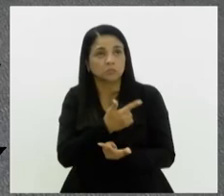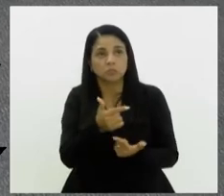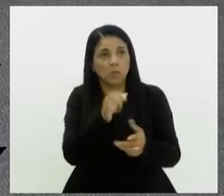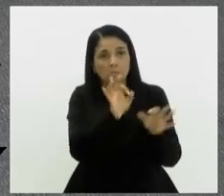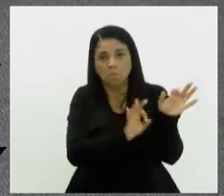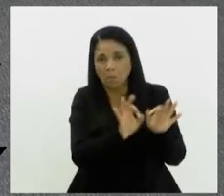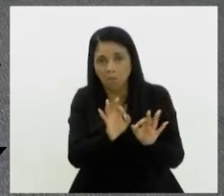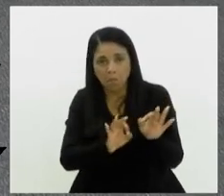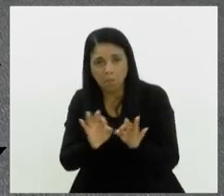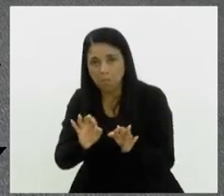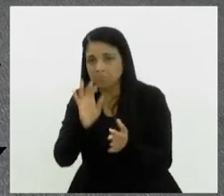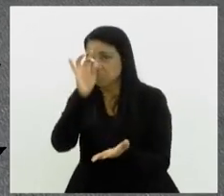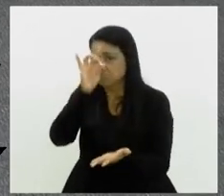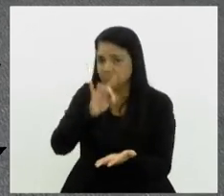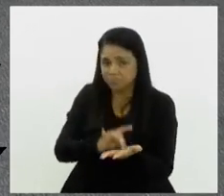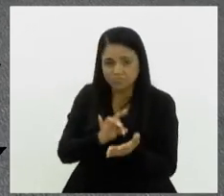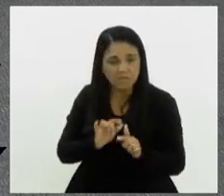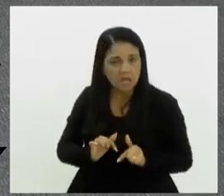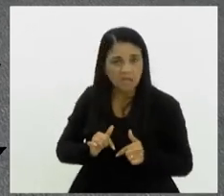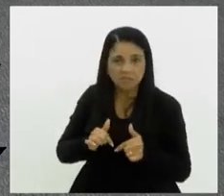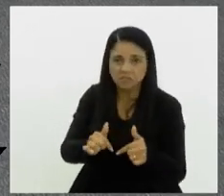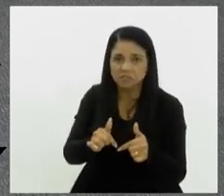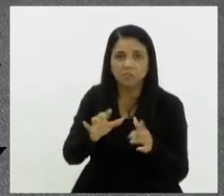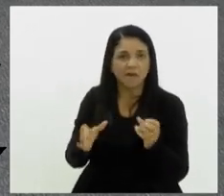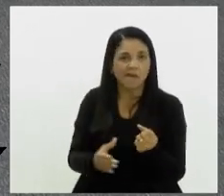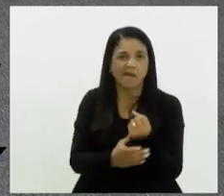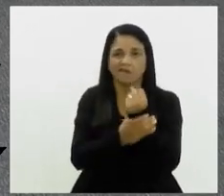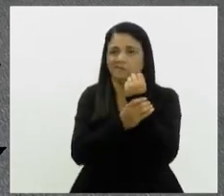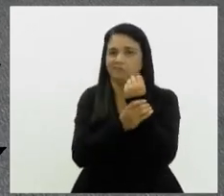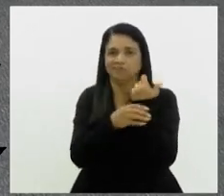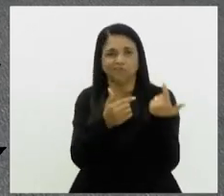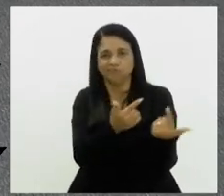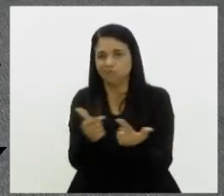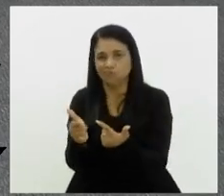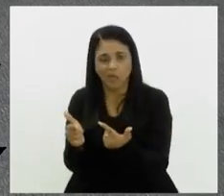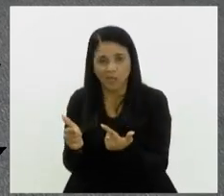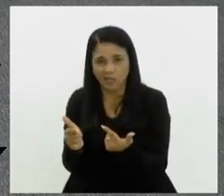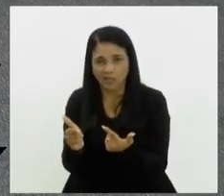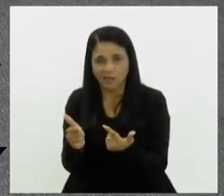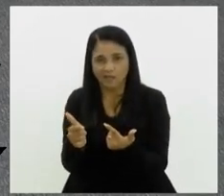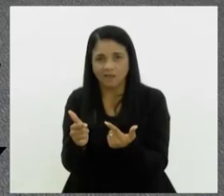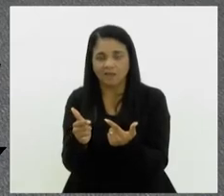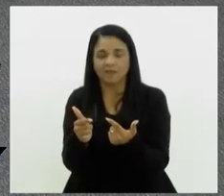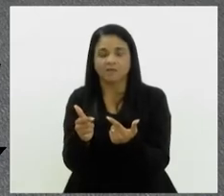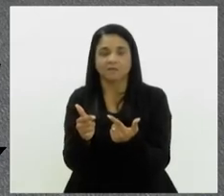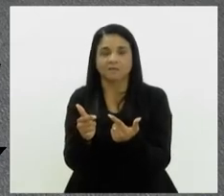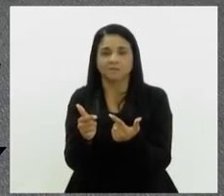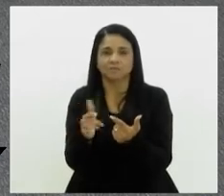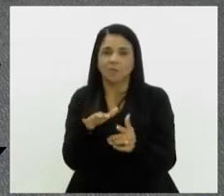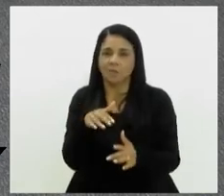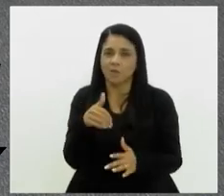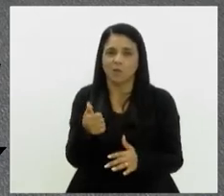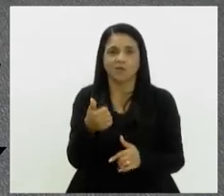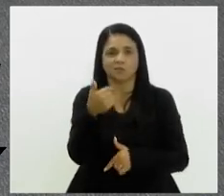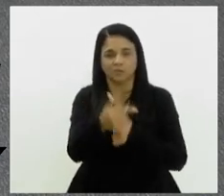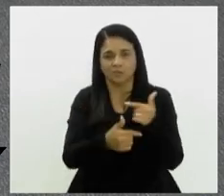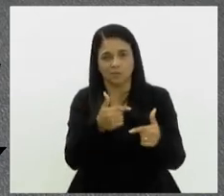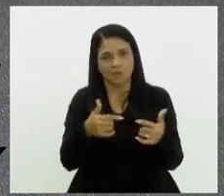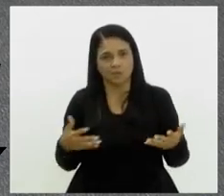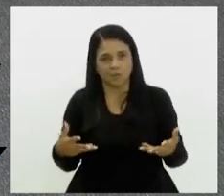plano real e efetivo para garantir, né, que haja uma expansão e uma melhora no serviço de